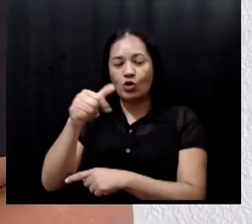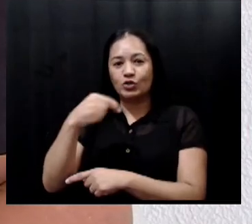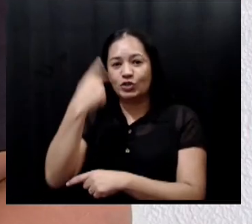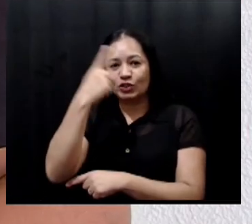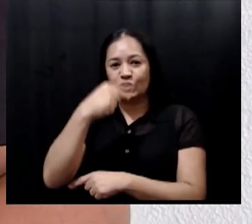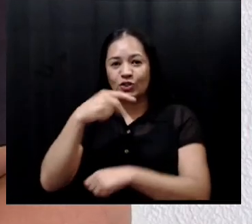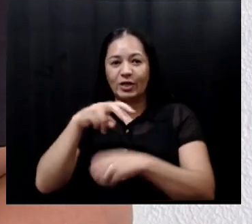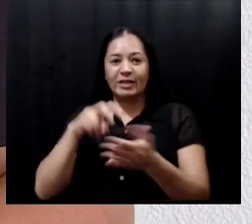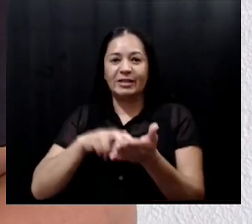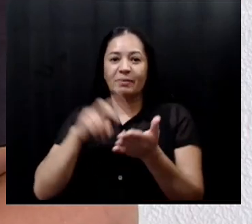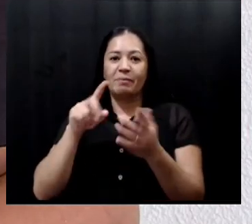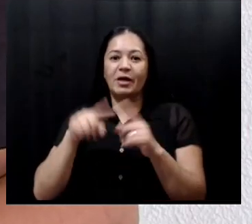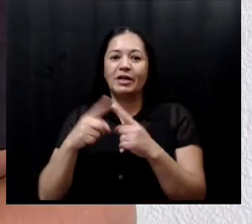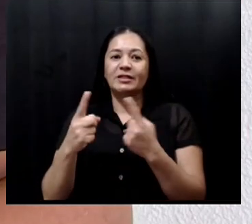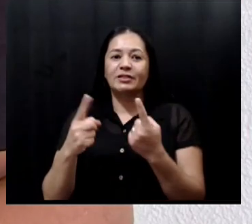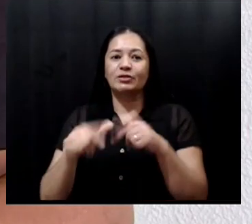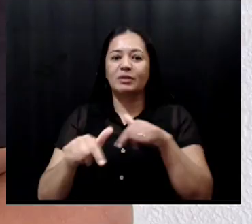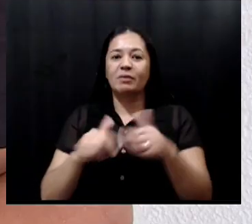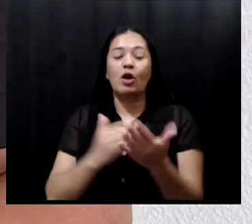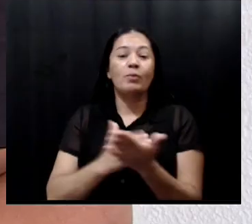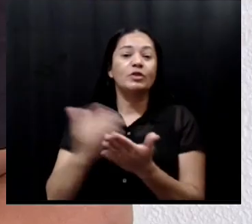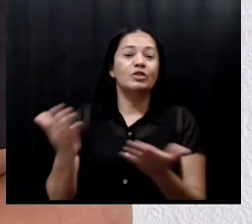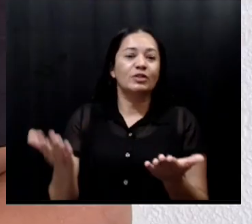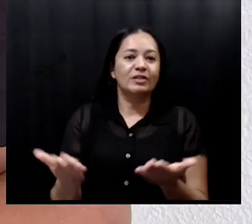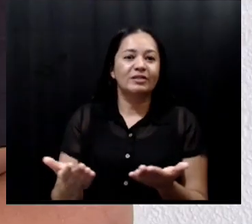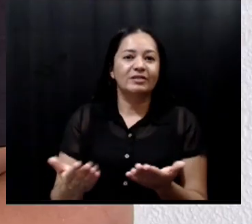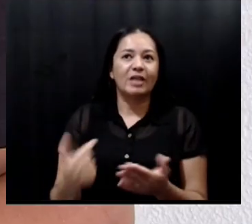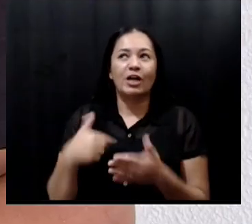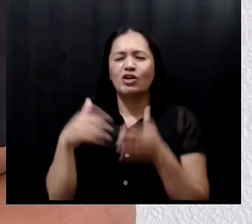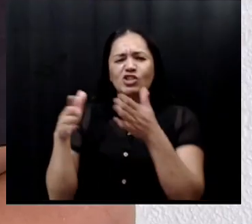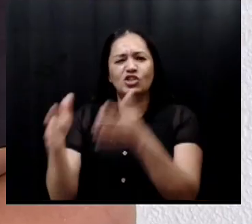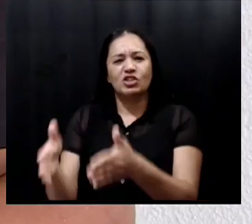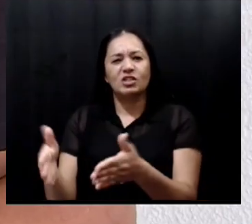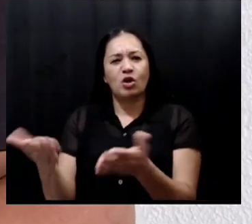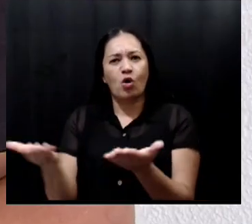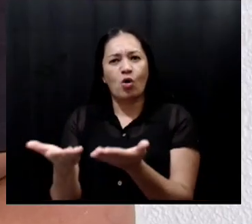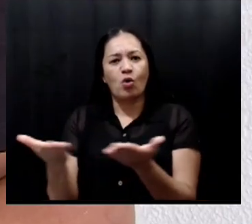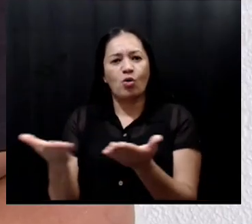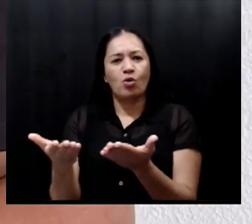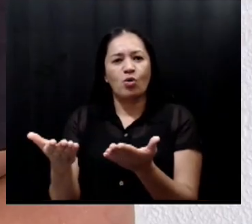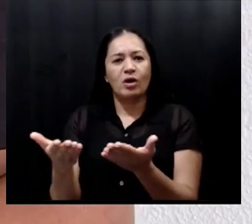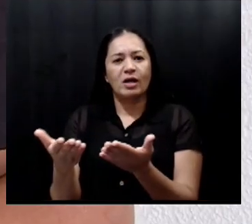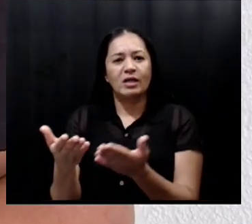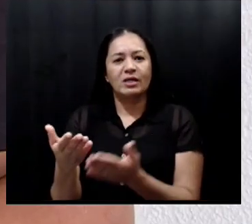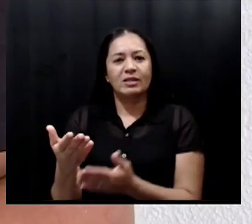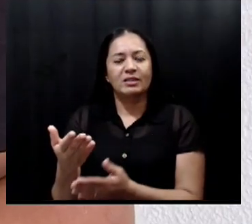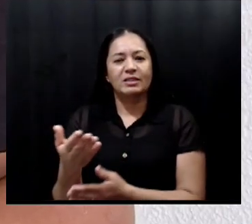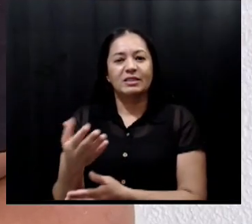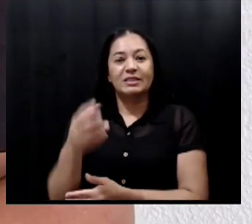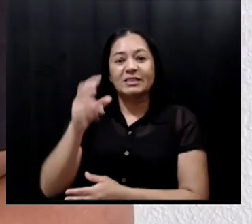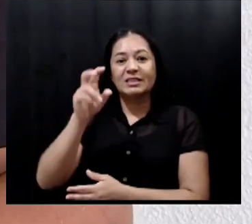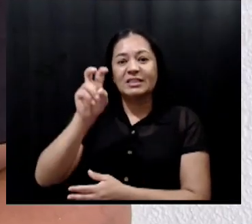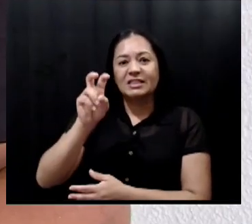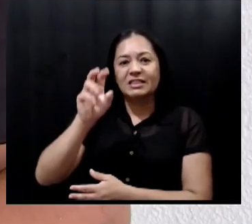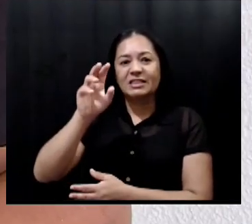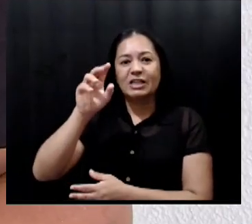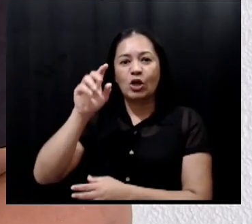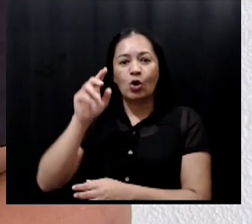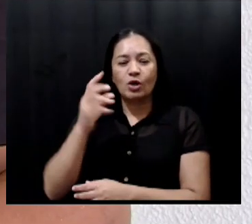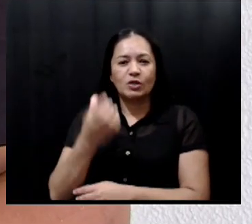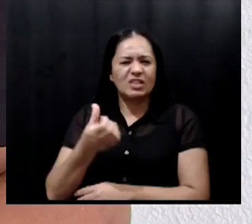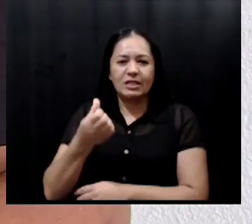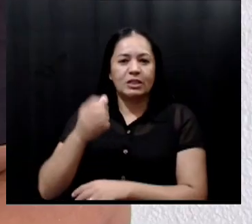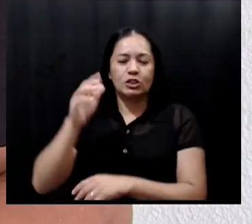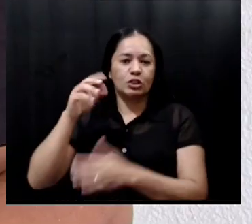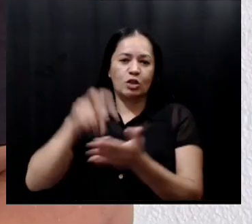horas? Eu cheguei aqui hoje, era 10 para 6. E é desde esse momento que vocês já começam?